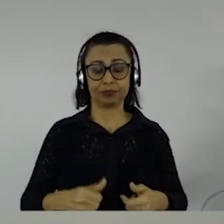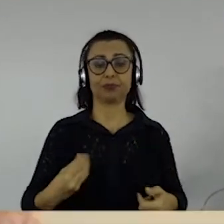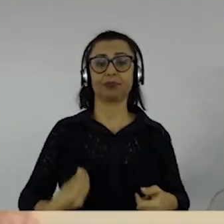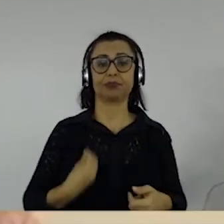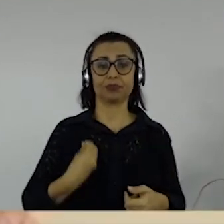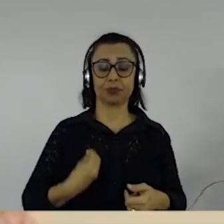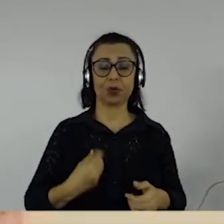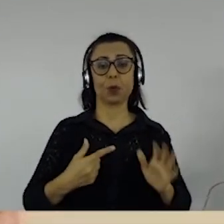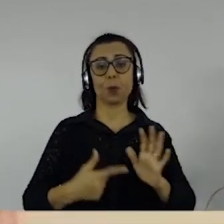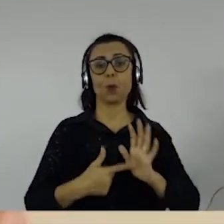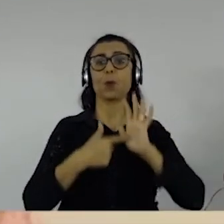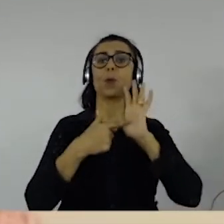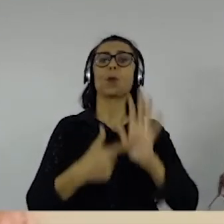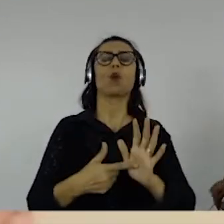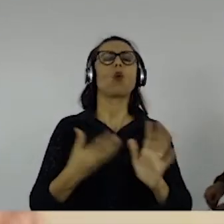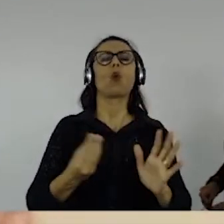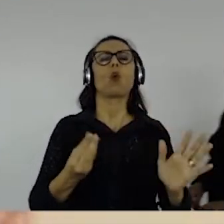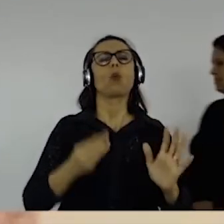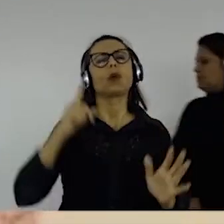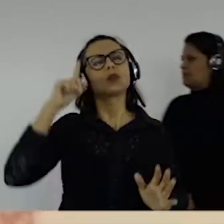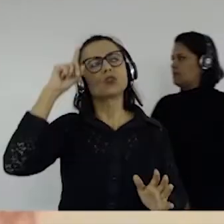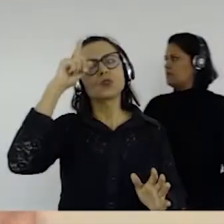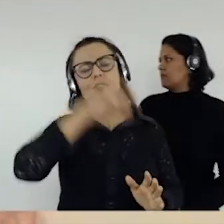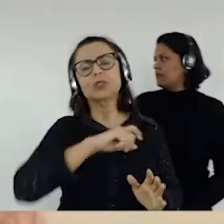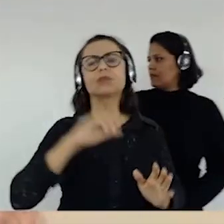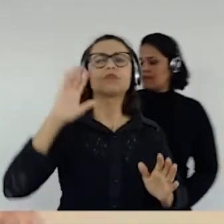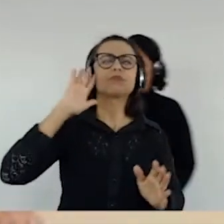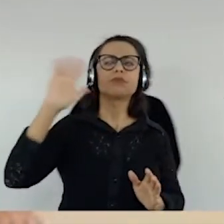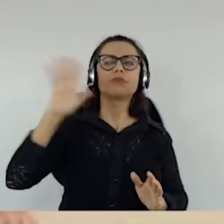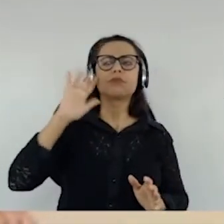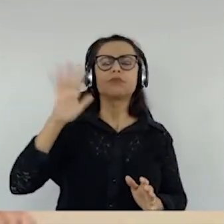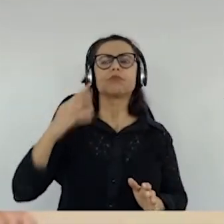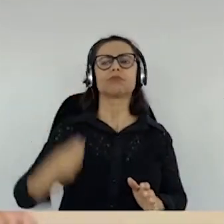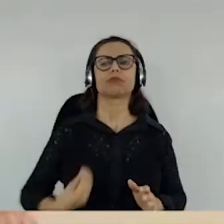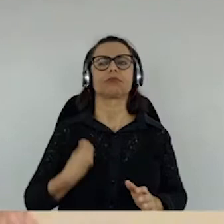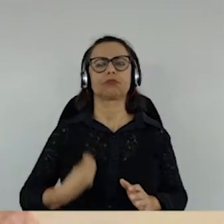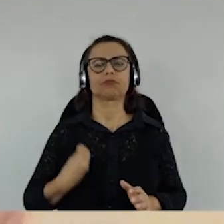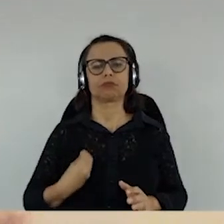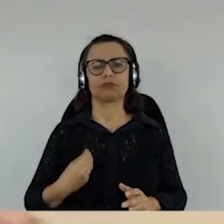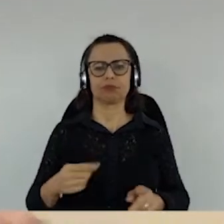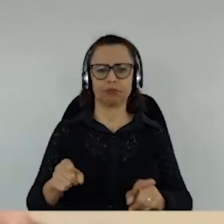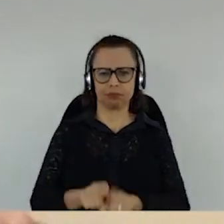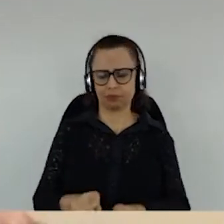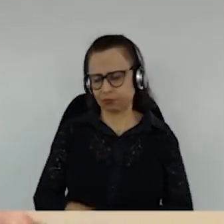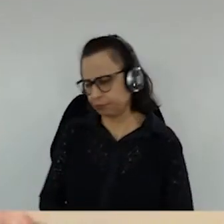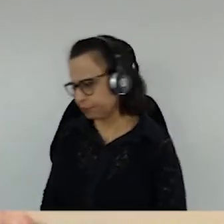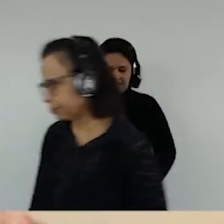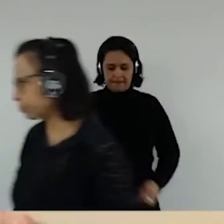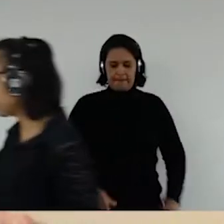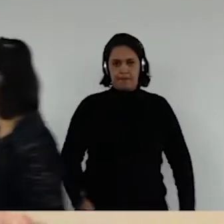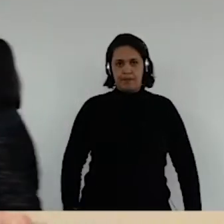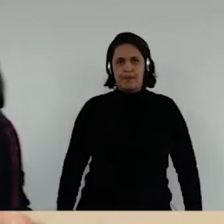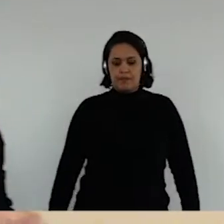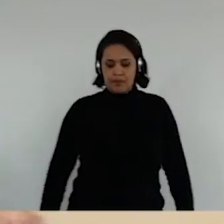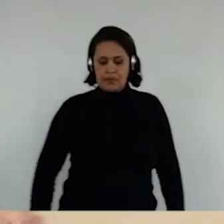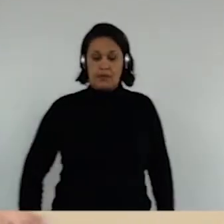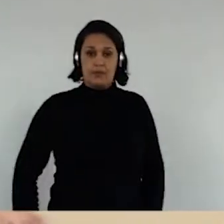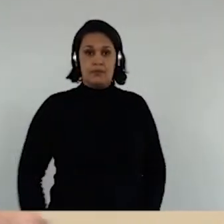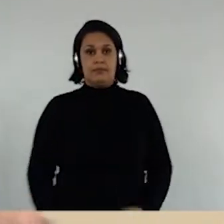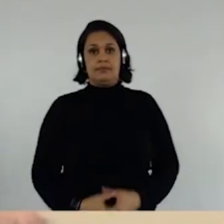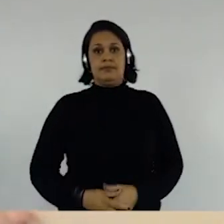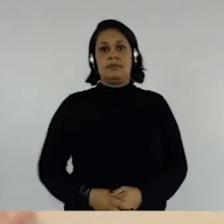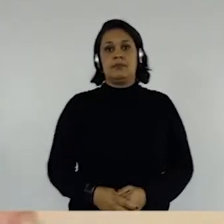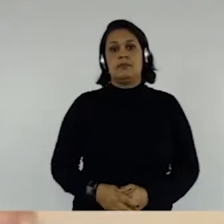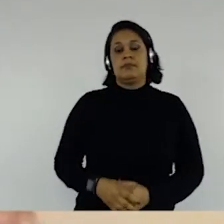aspectos mostram como é difícil imaginarmos operacionalizar esse tipo de dever em contratos paritários sem